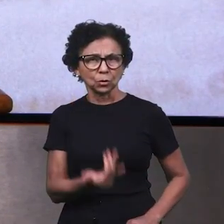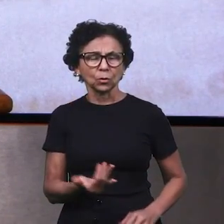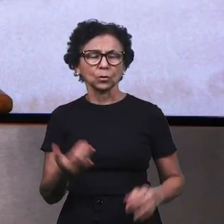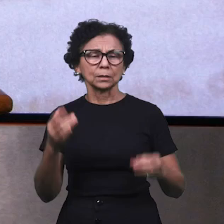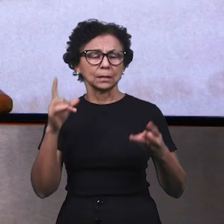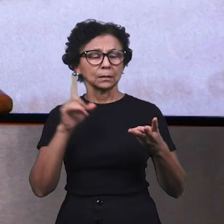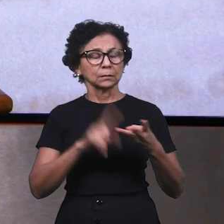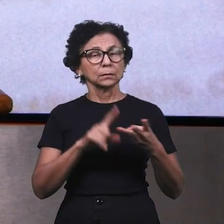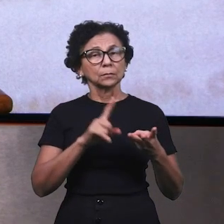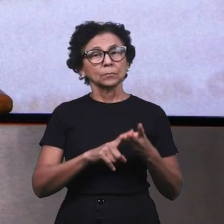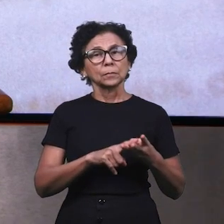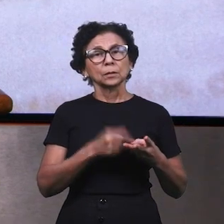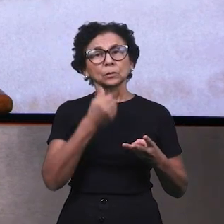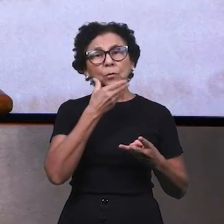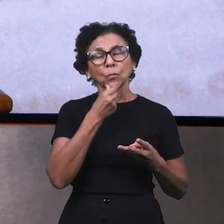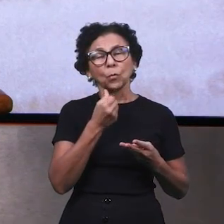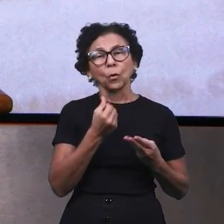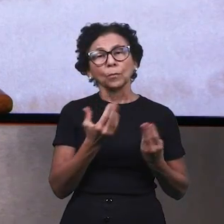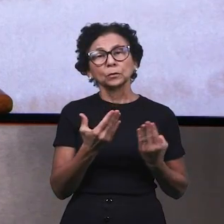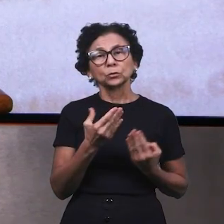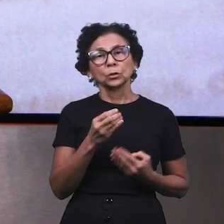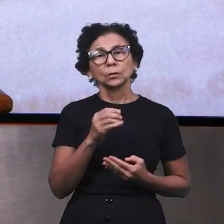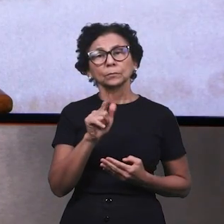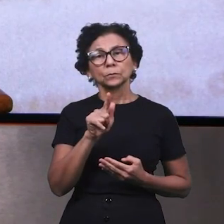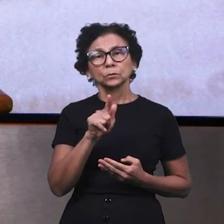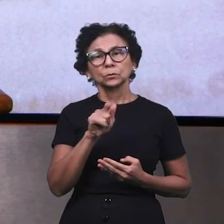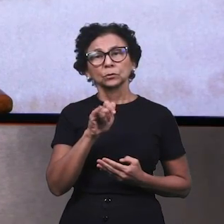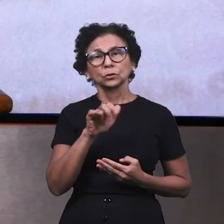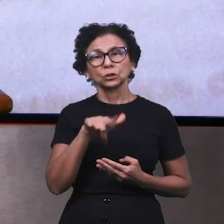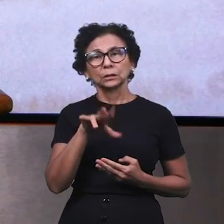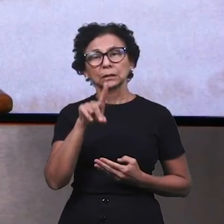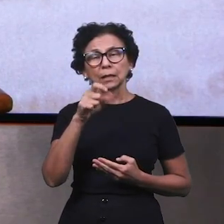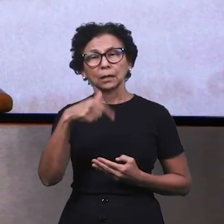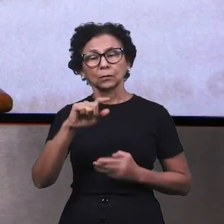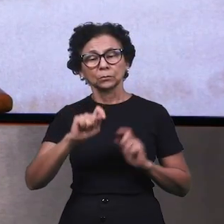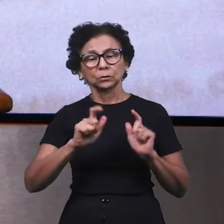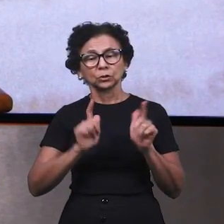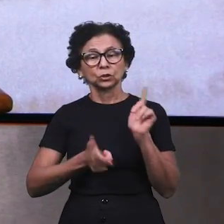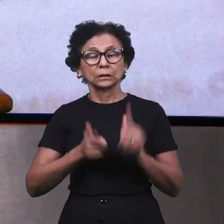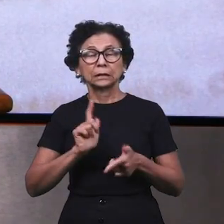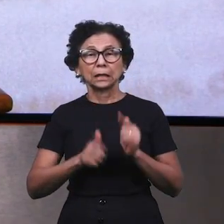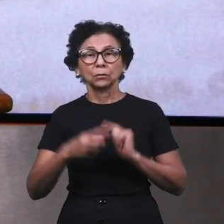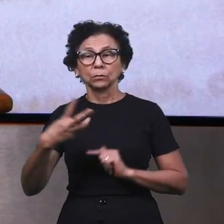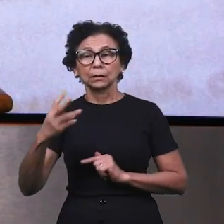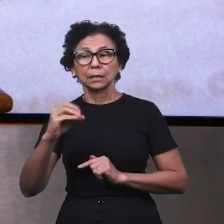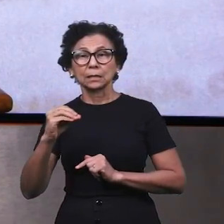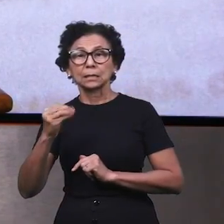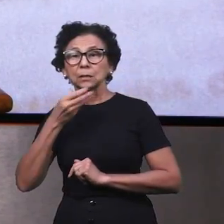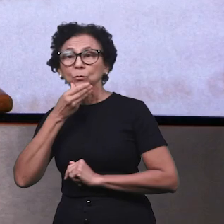Gideão, que com apenas 300 homens venceu um exército de